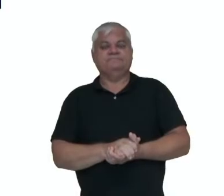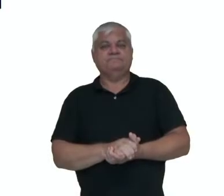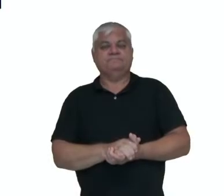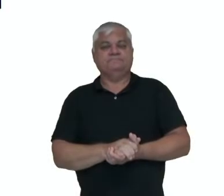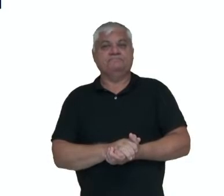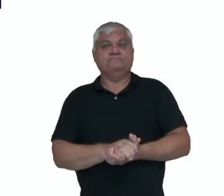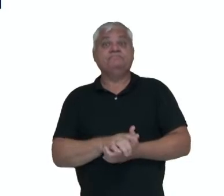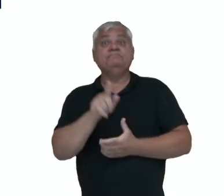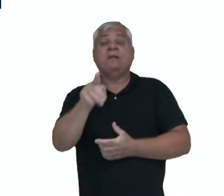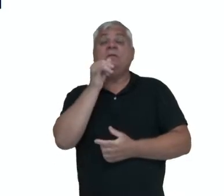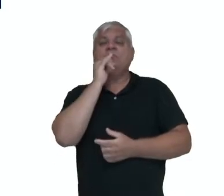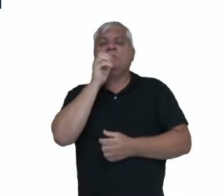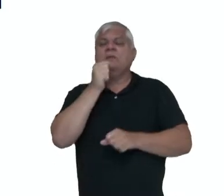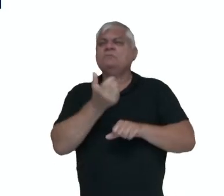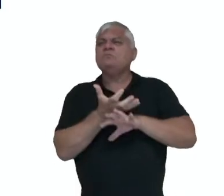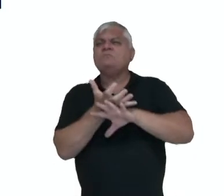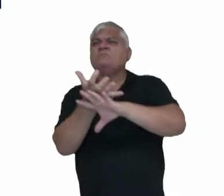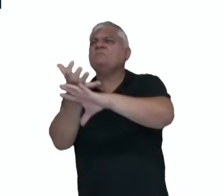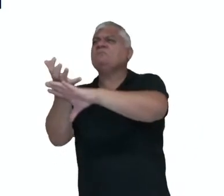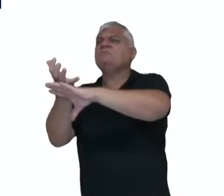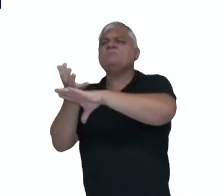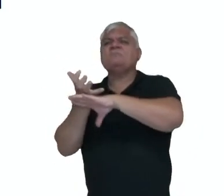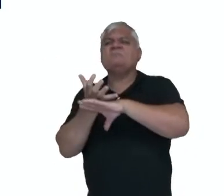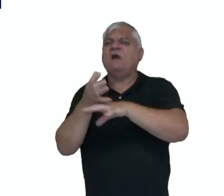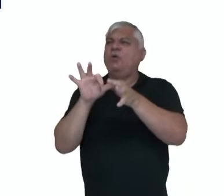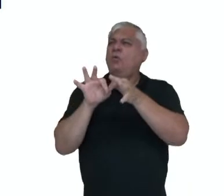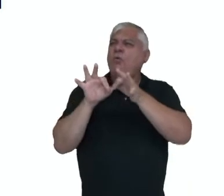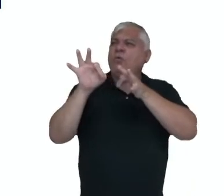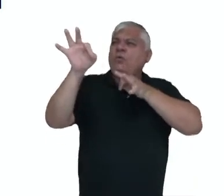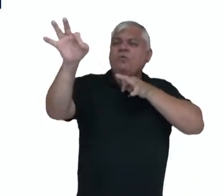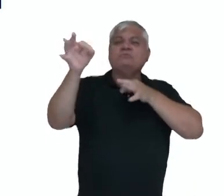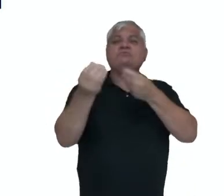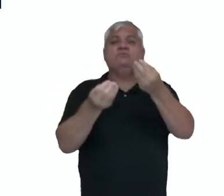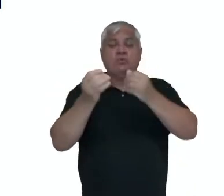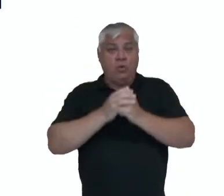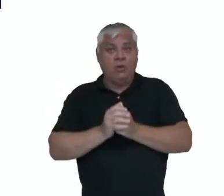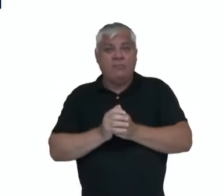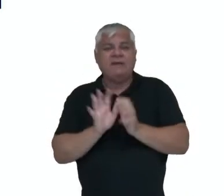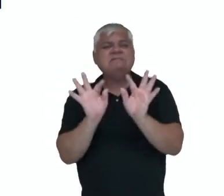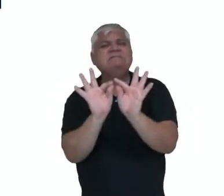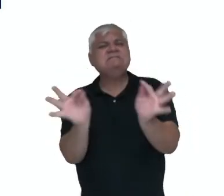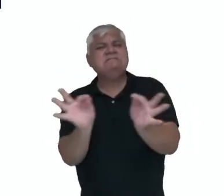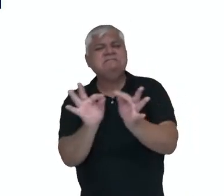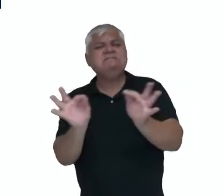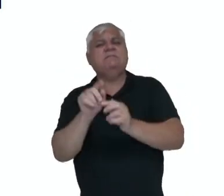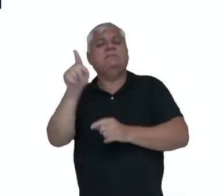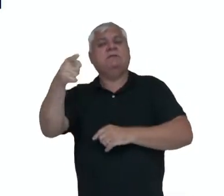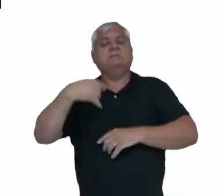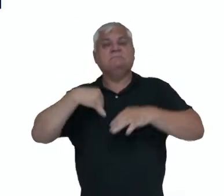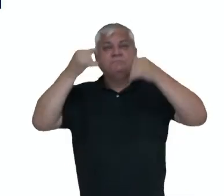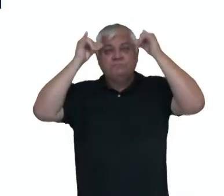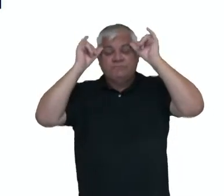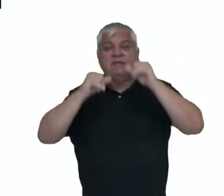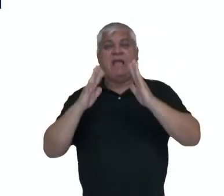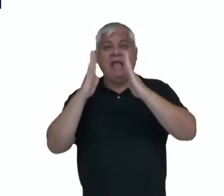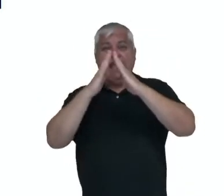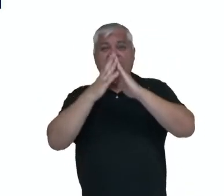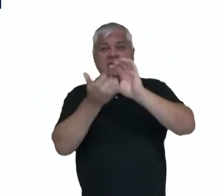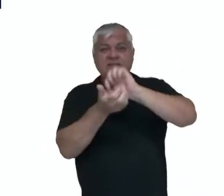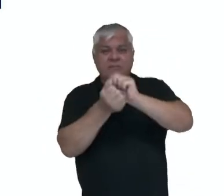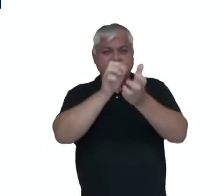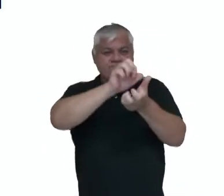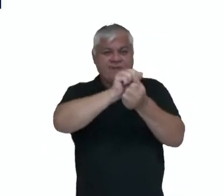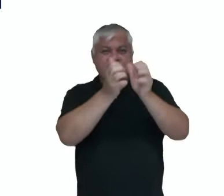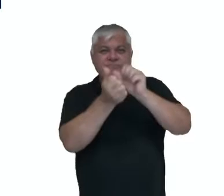Pecuária no sertão. As instalações das fazendas de gado geralmente eram muito simples. Casa de barro, coberta